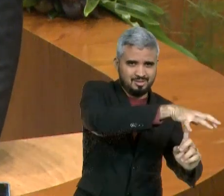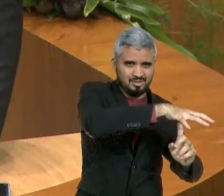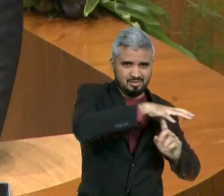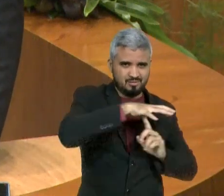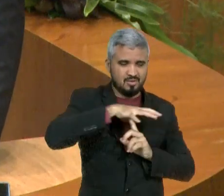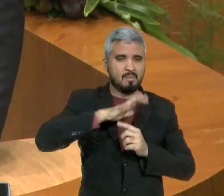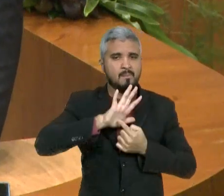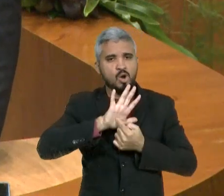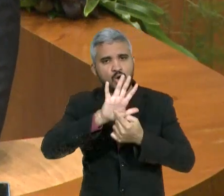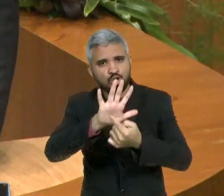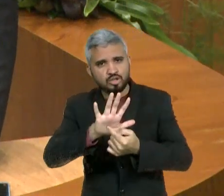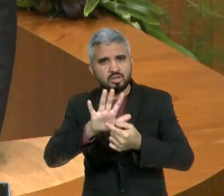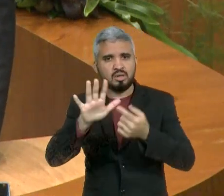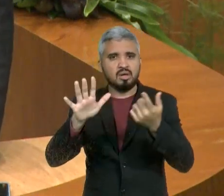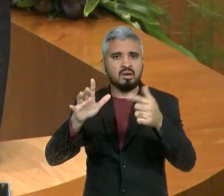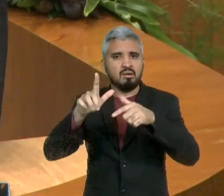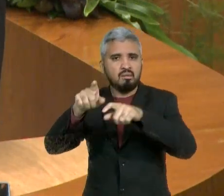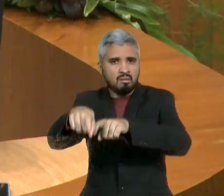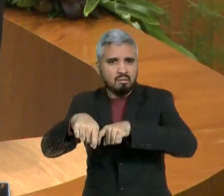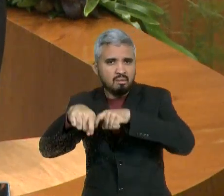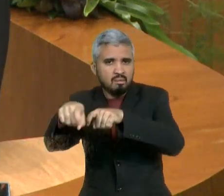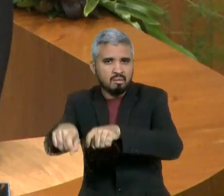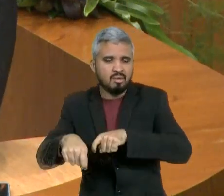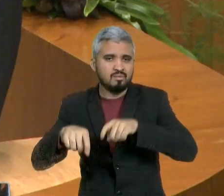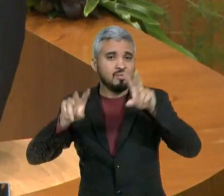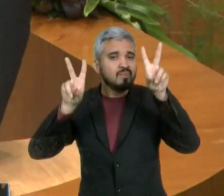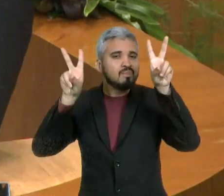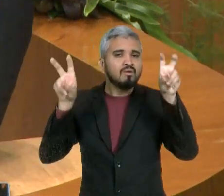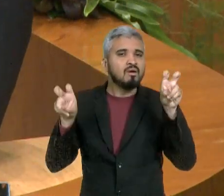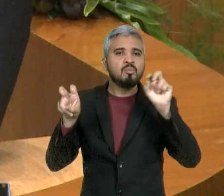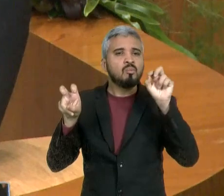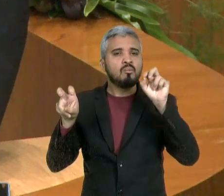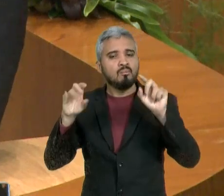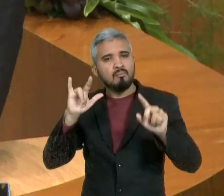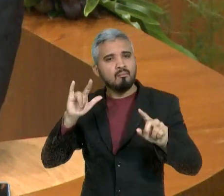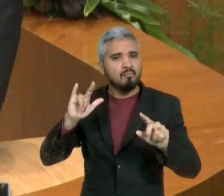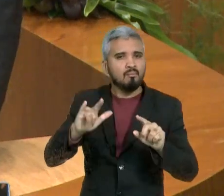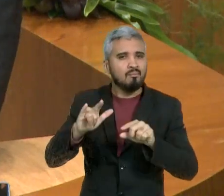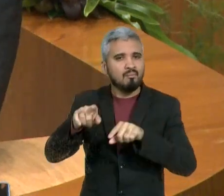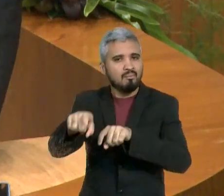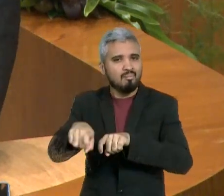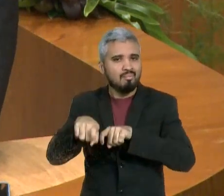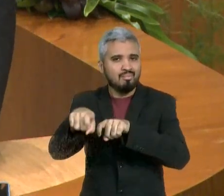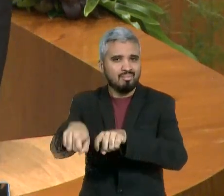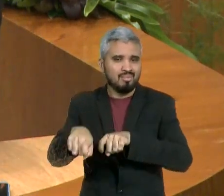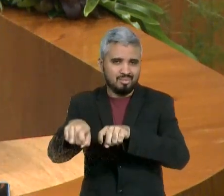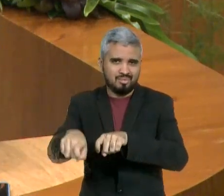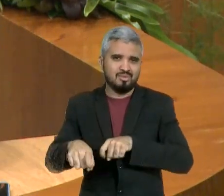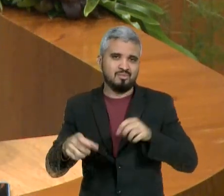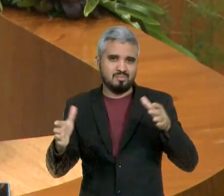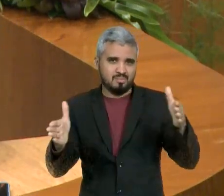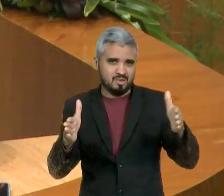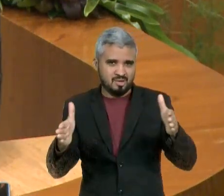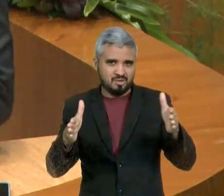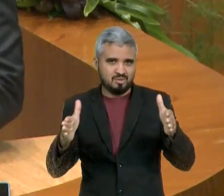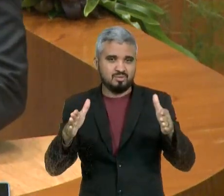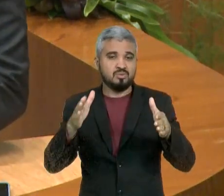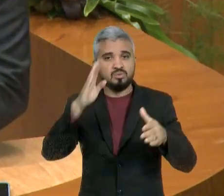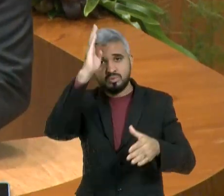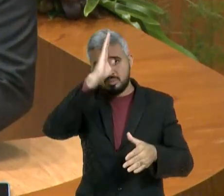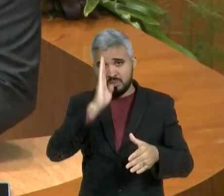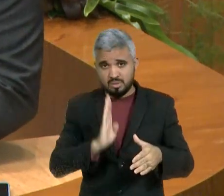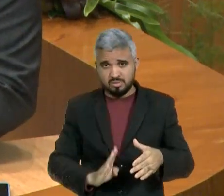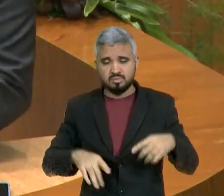muito importante, trabalho e paixão pelo agro, mostrando nesse momento que o país realmente precisa mostrar que o seu crescimento, o